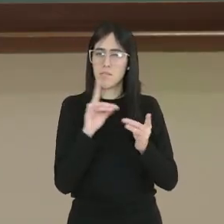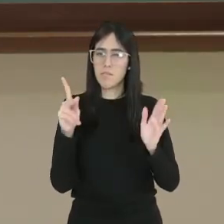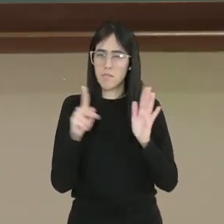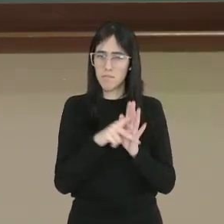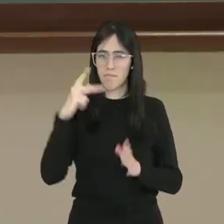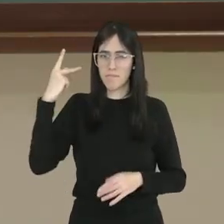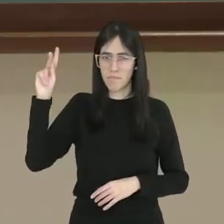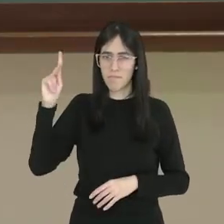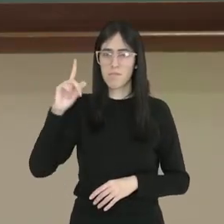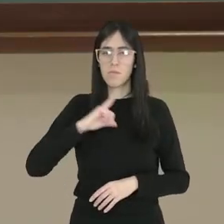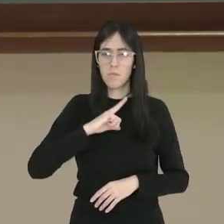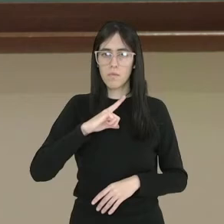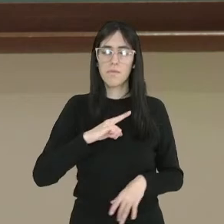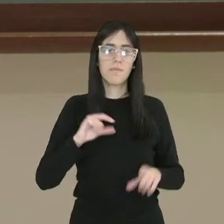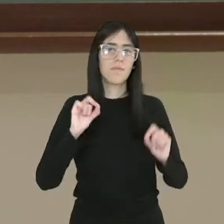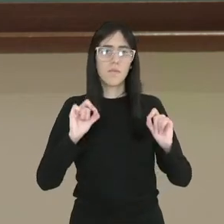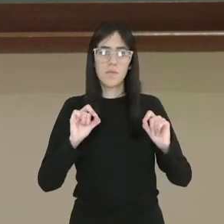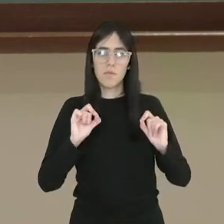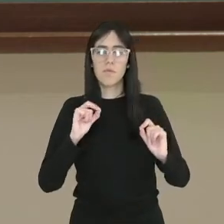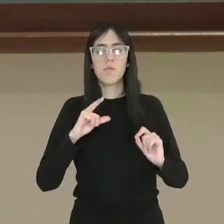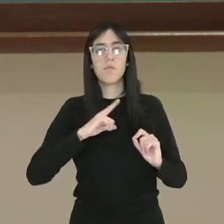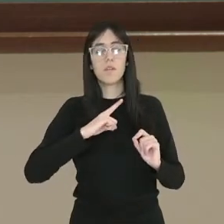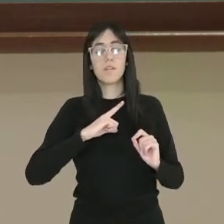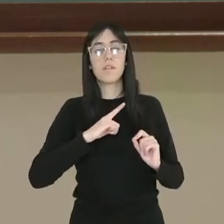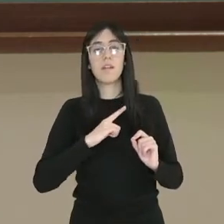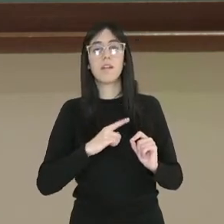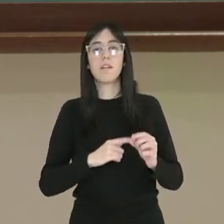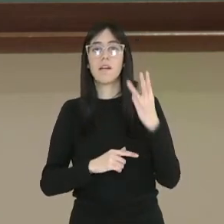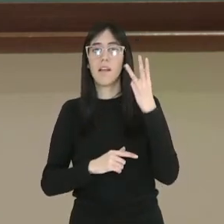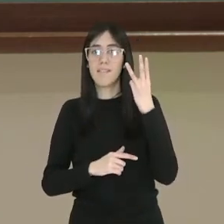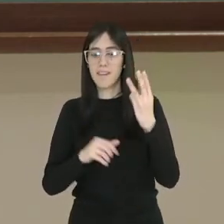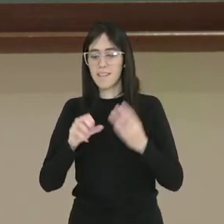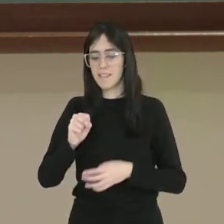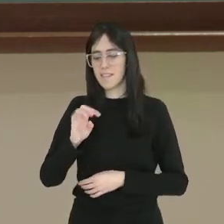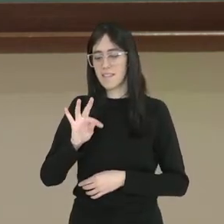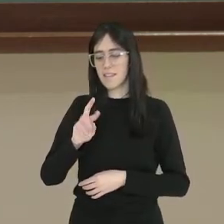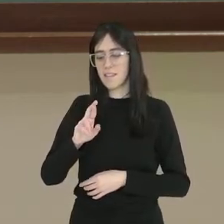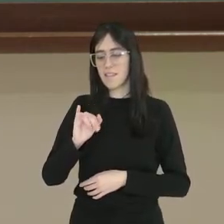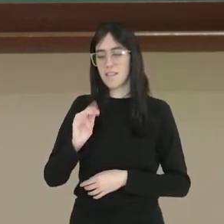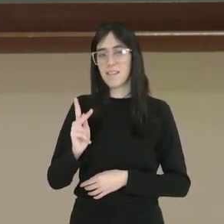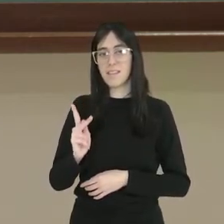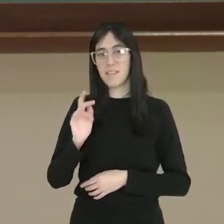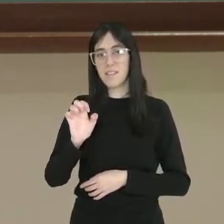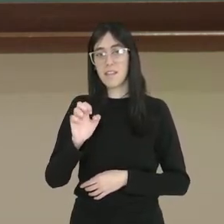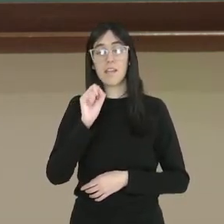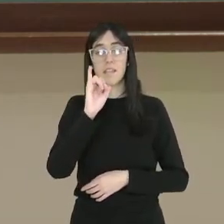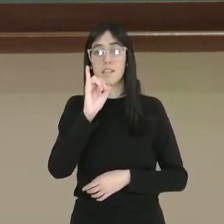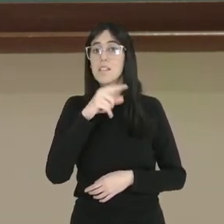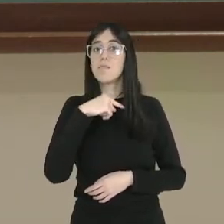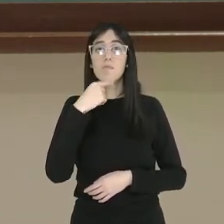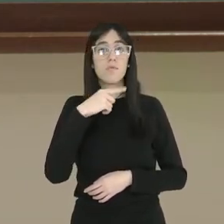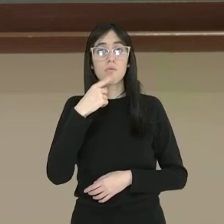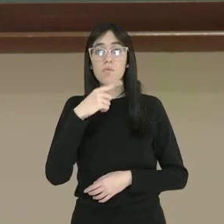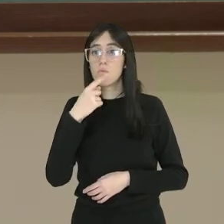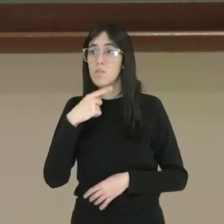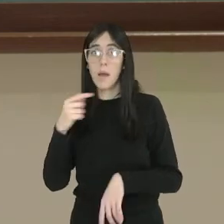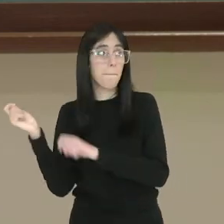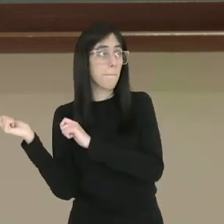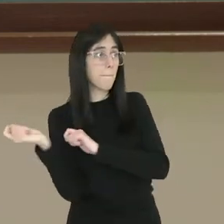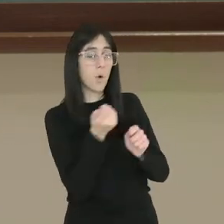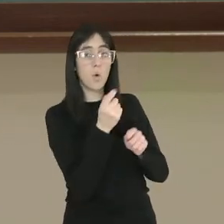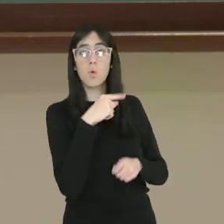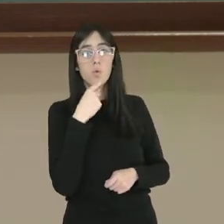que eu elimino esse rebatedor, né? São 3 strikes, 3 vezes que esse rebatedor não consegue acertar a bolinha, eu elimino